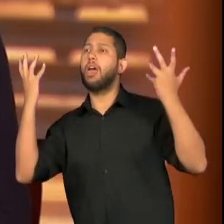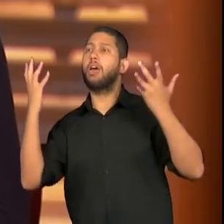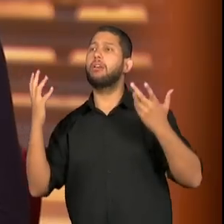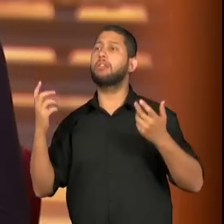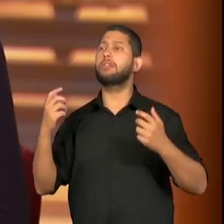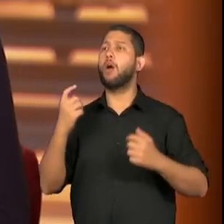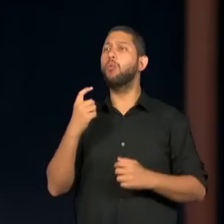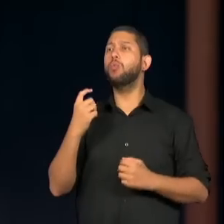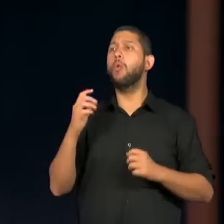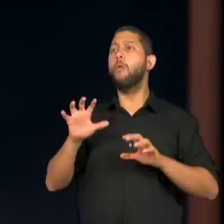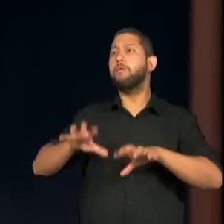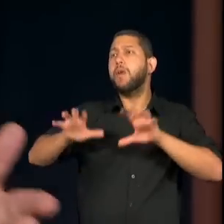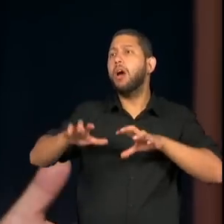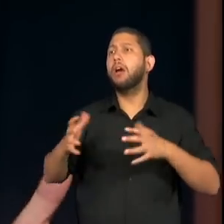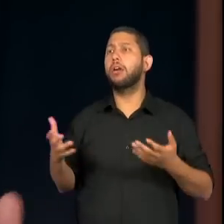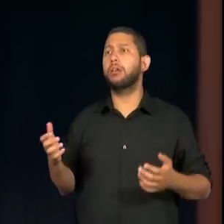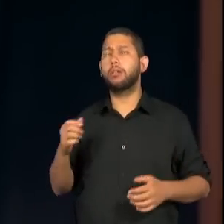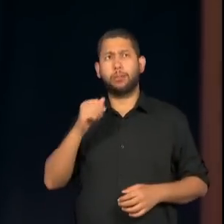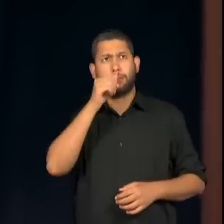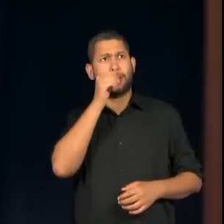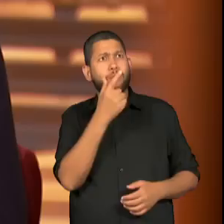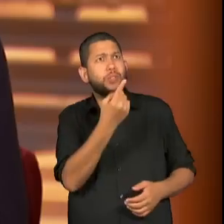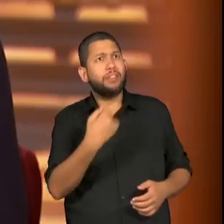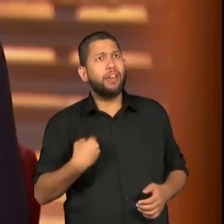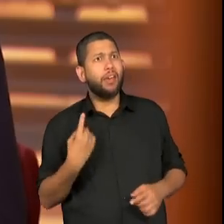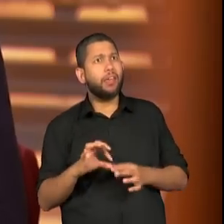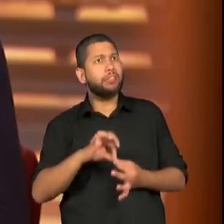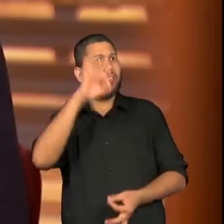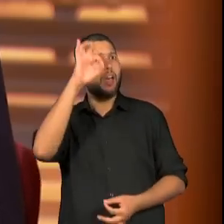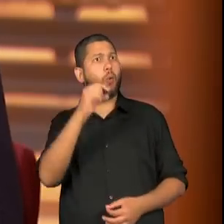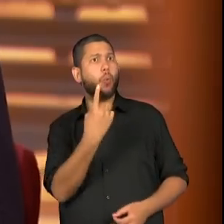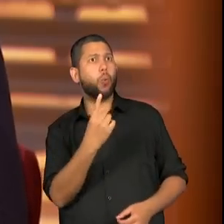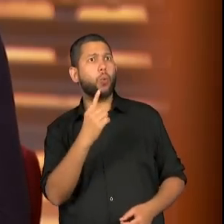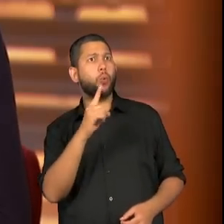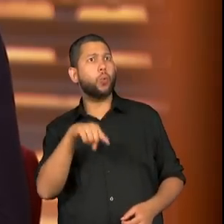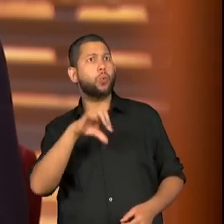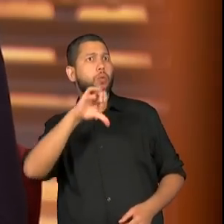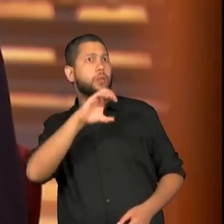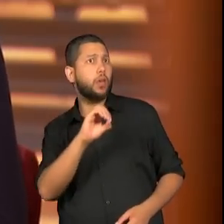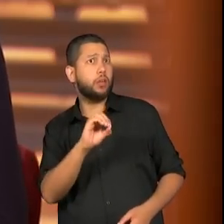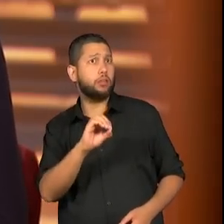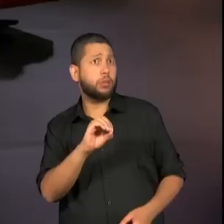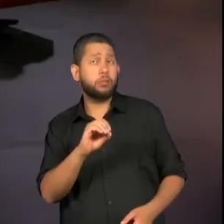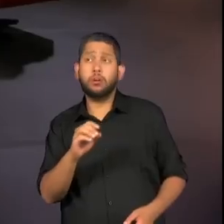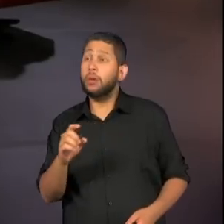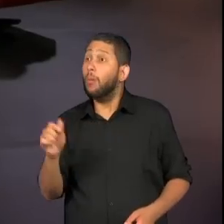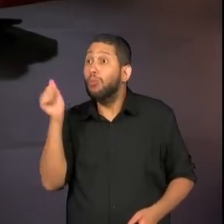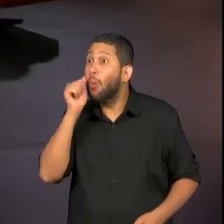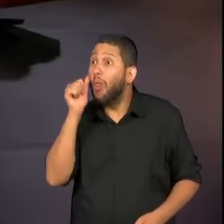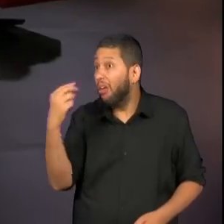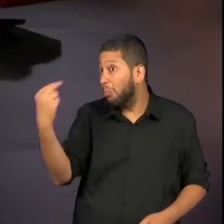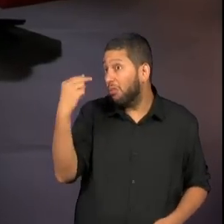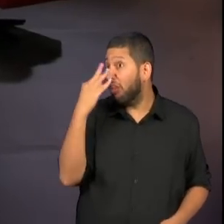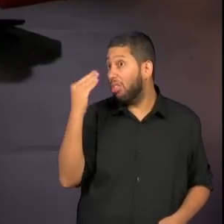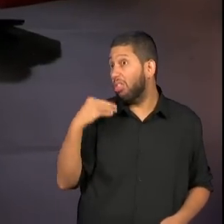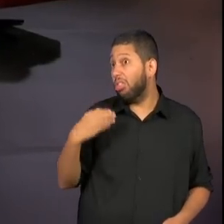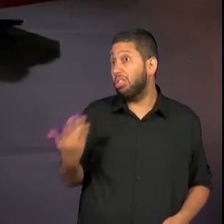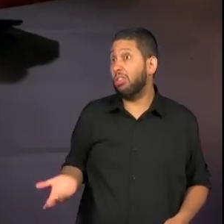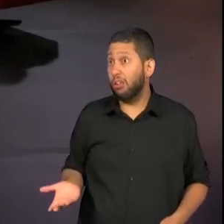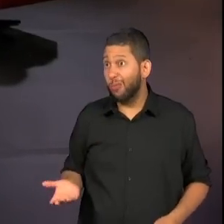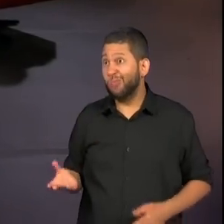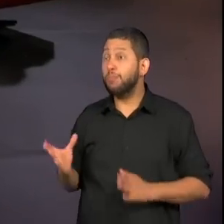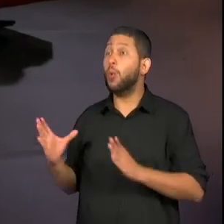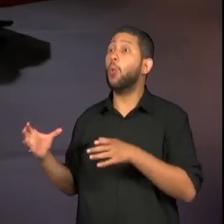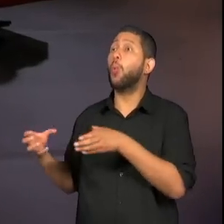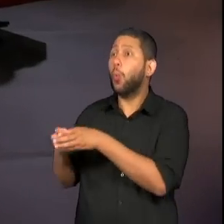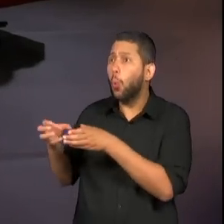sabe? Ser invisível com 1,90m. 1,90m. Ser invisível pelas garotas e tal. Pô, da minha galera aí, mesmo